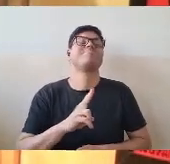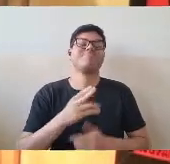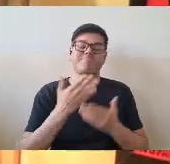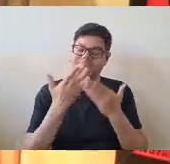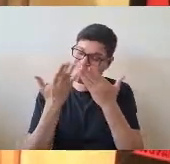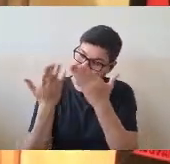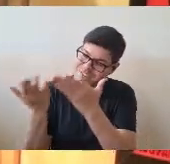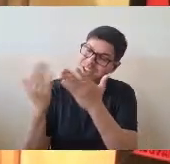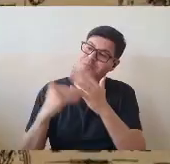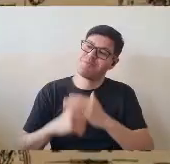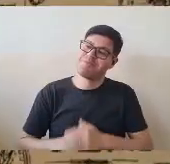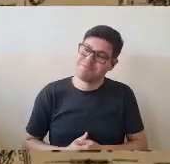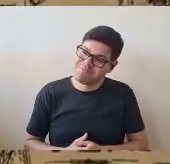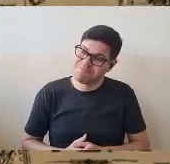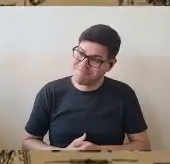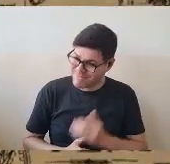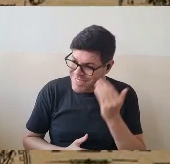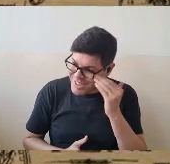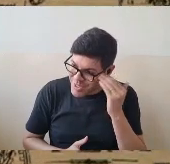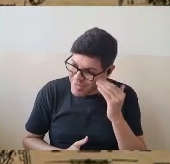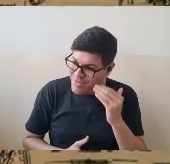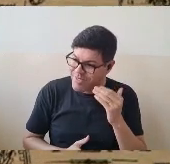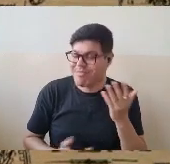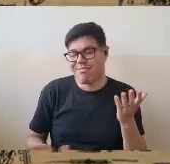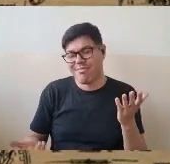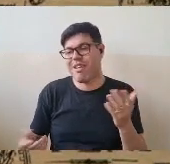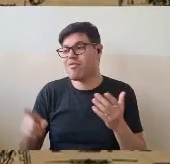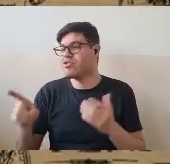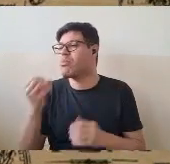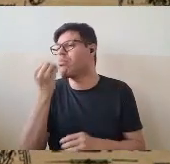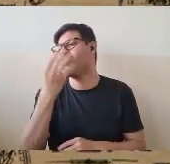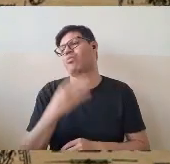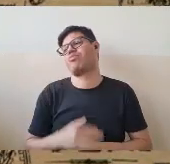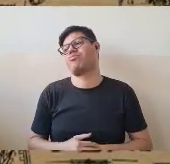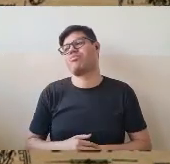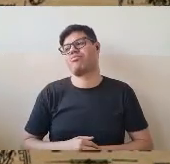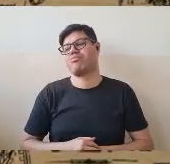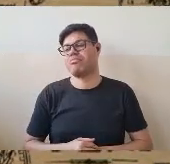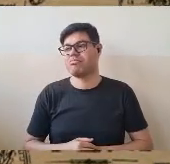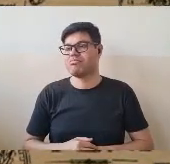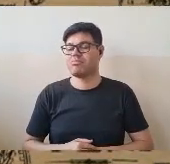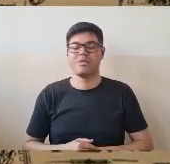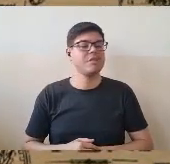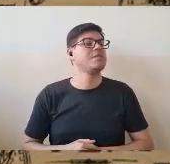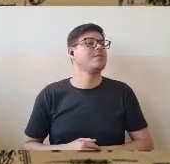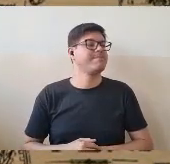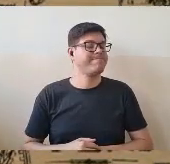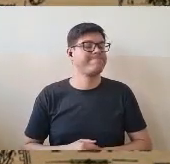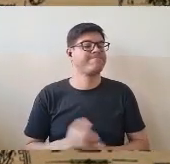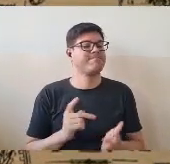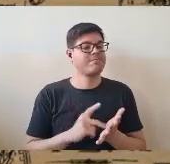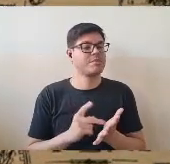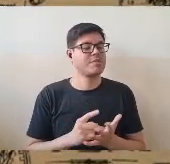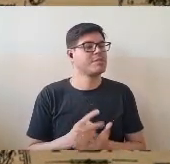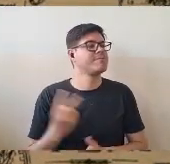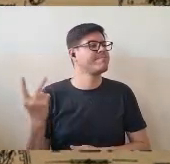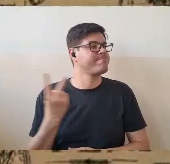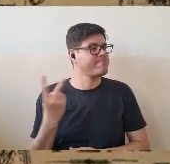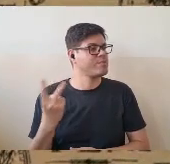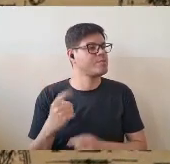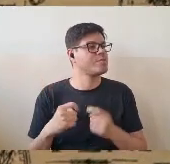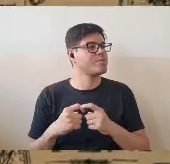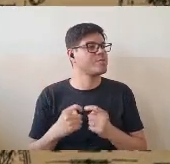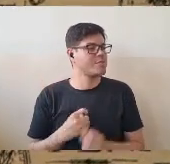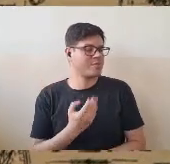do Jair Mourão, era muito bom pediatra também. Tá certo. Tínhamos uma amizade bastante profunda, você entendeu? O senhor já